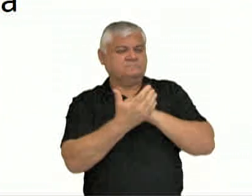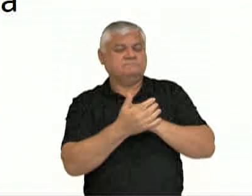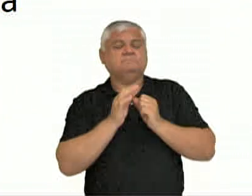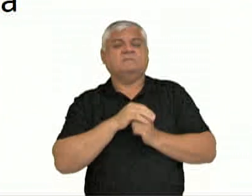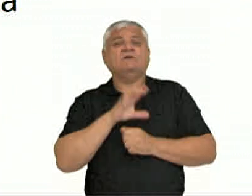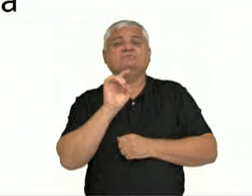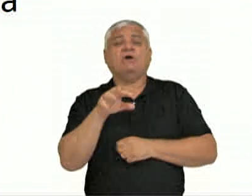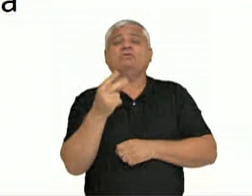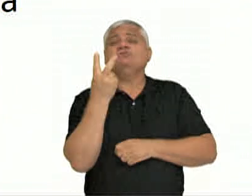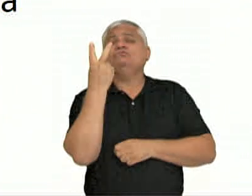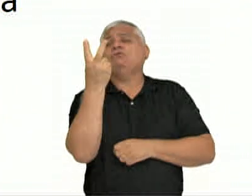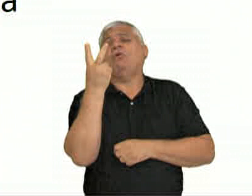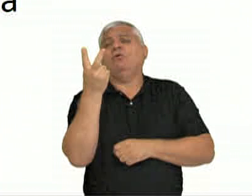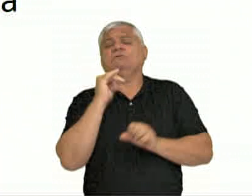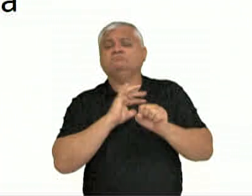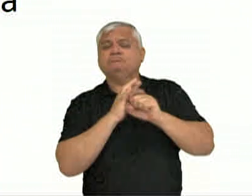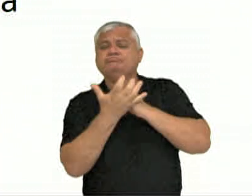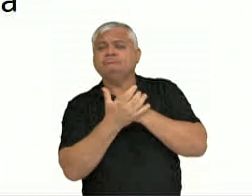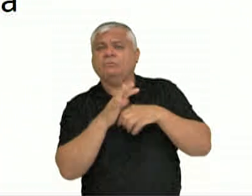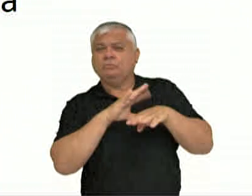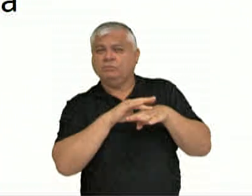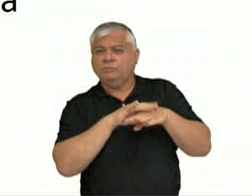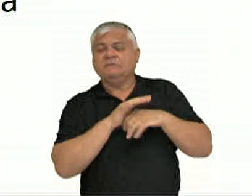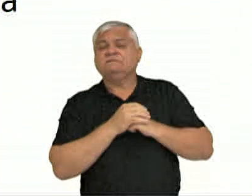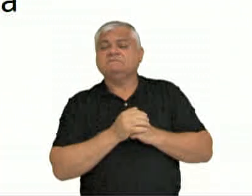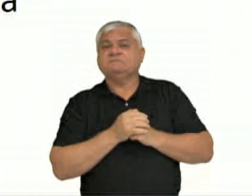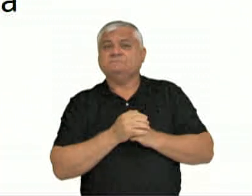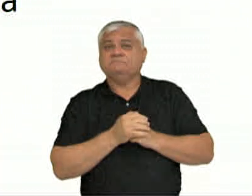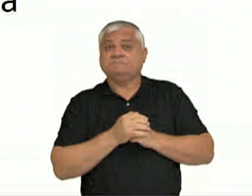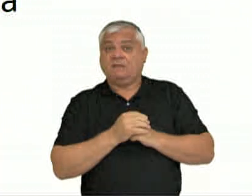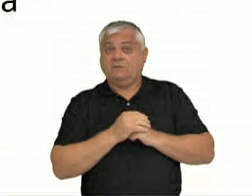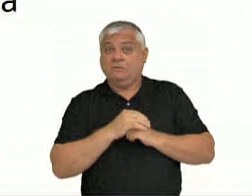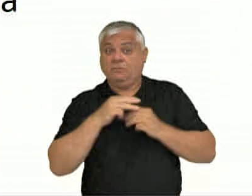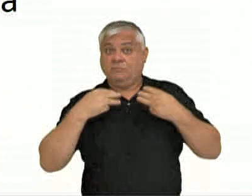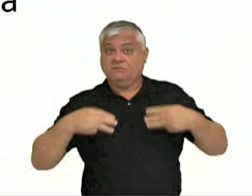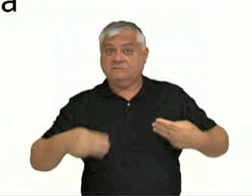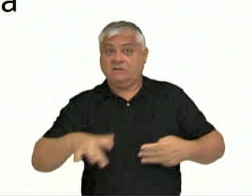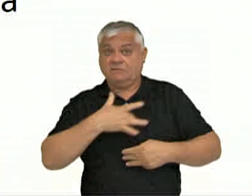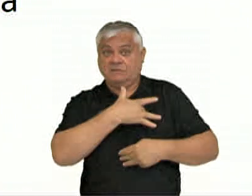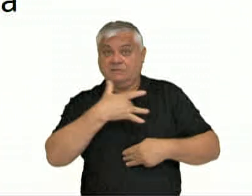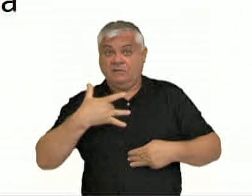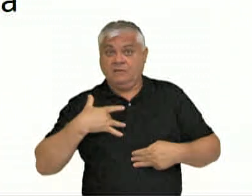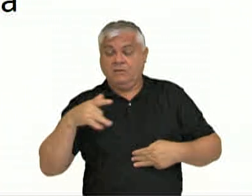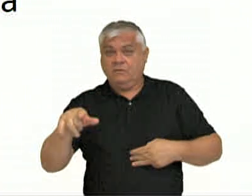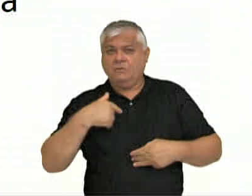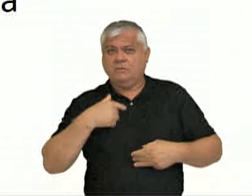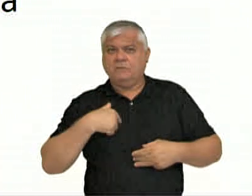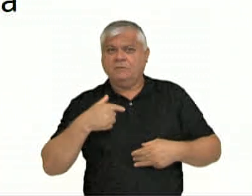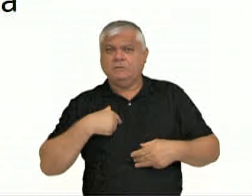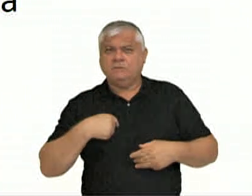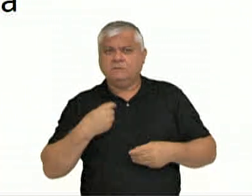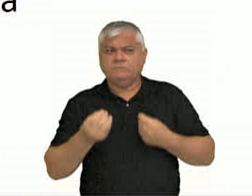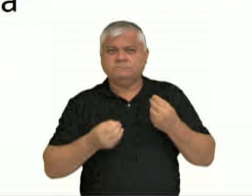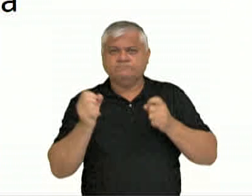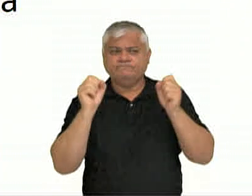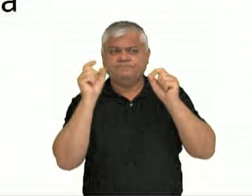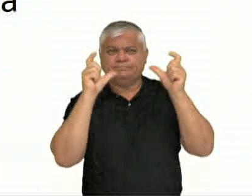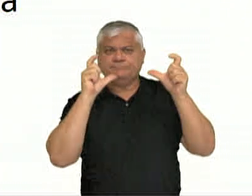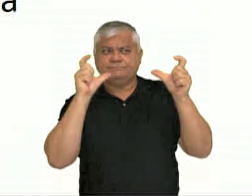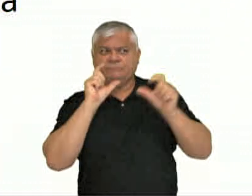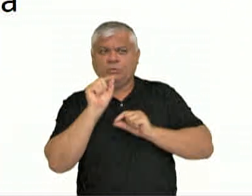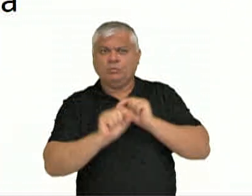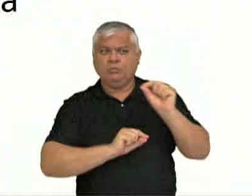casos confirmados do coronavírus, o Ministério da Saúde e o mundo acadêmico nacional já se moviam conforme o tamanho